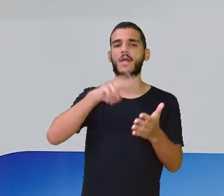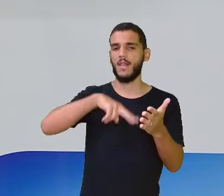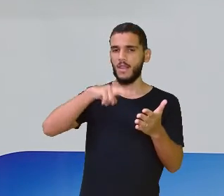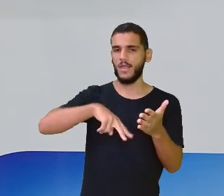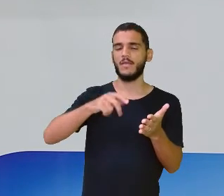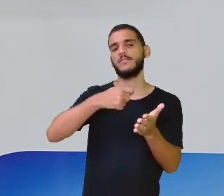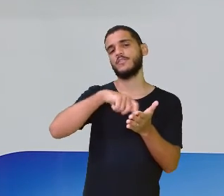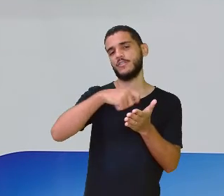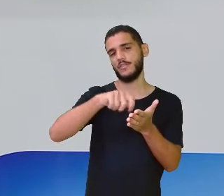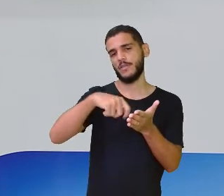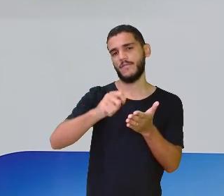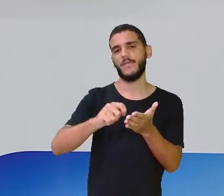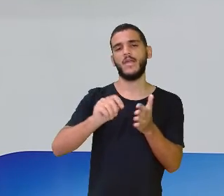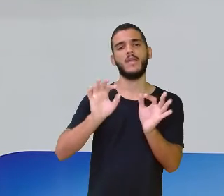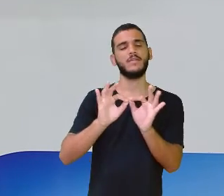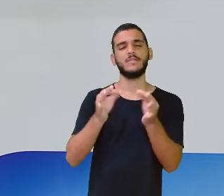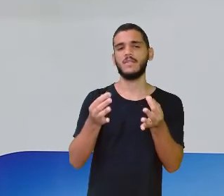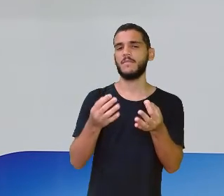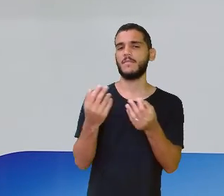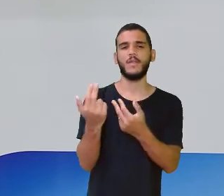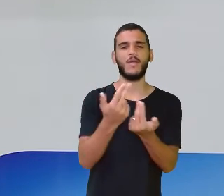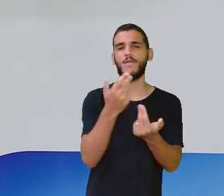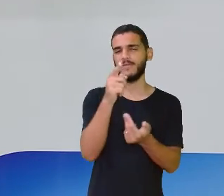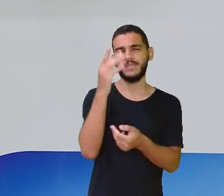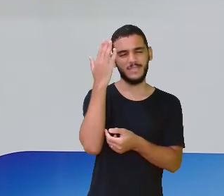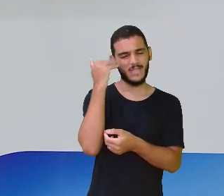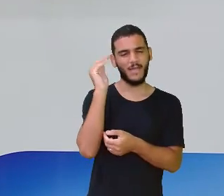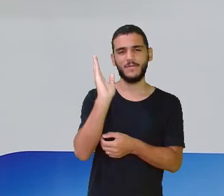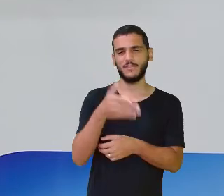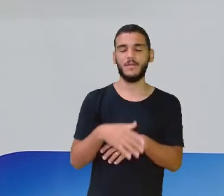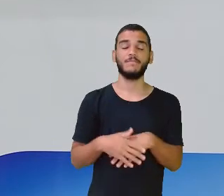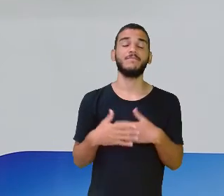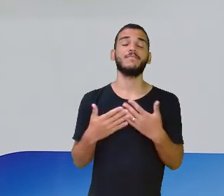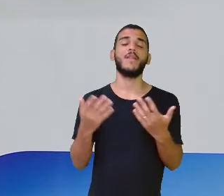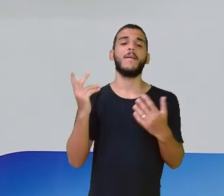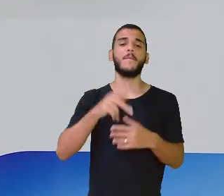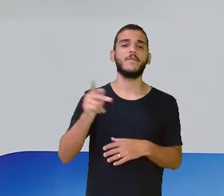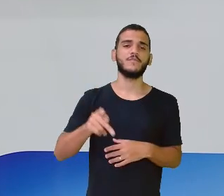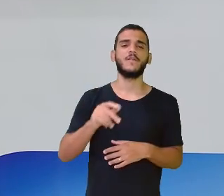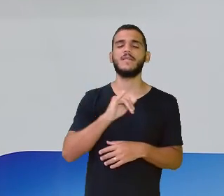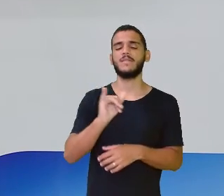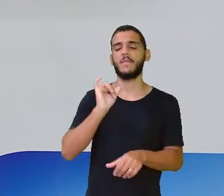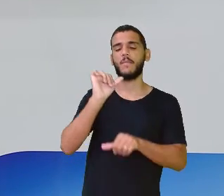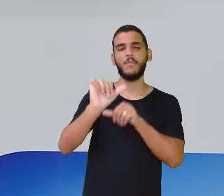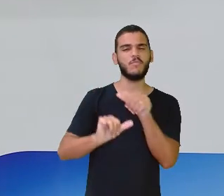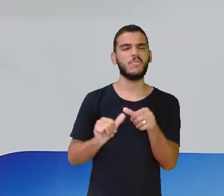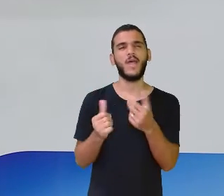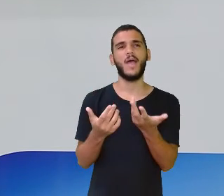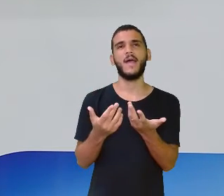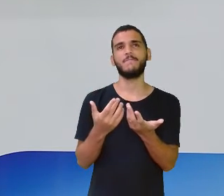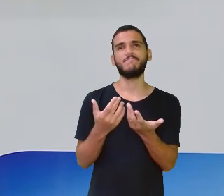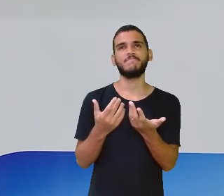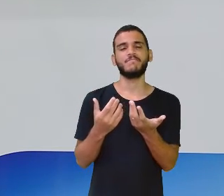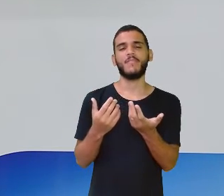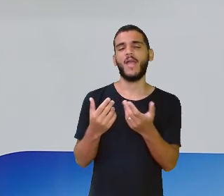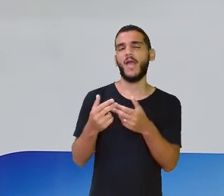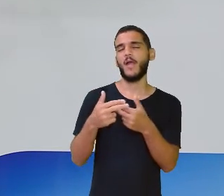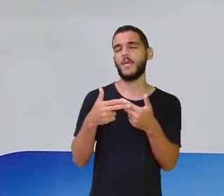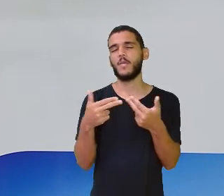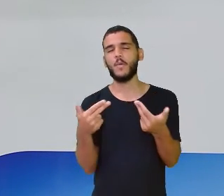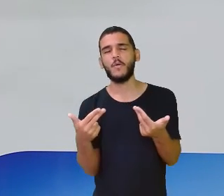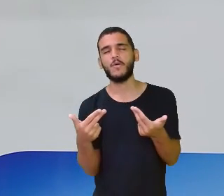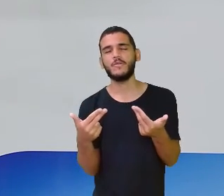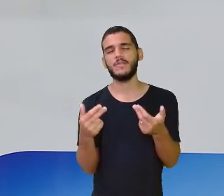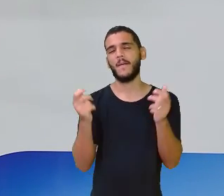e vai escrever do teu jeitinho. Ô, professora, e se eu quiser mudar alguma coisa após? Pode. Faça isso. Eu até te aconselho a fazer. Quem